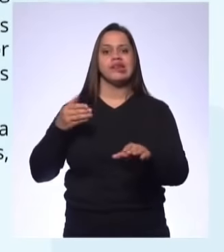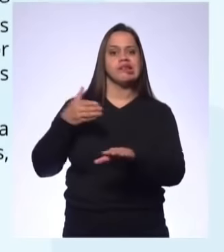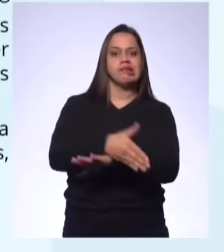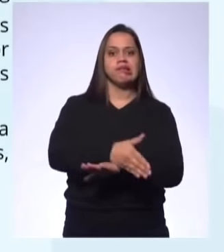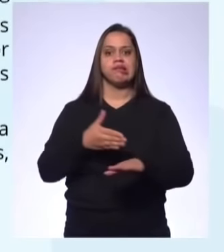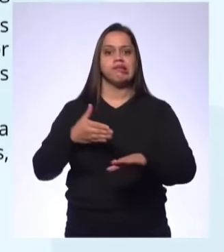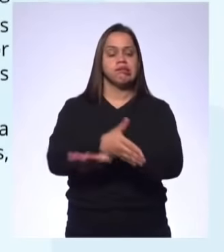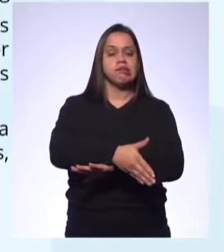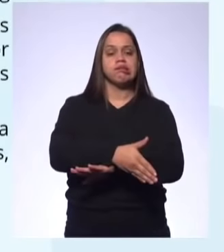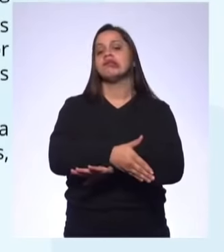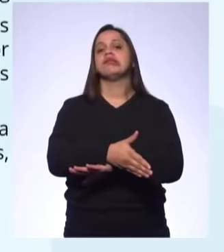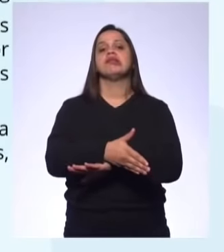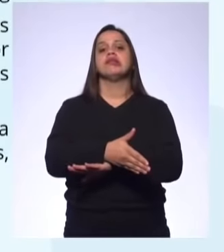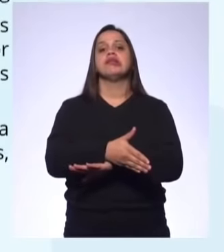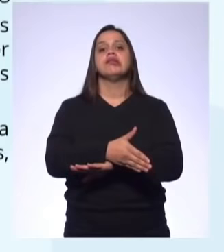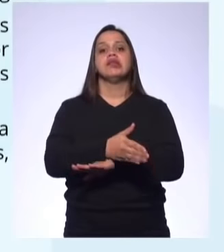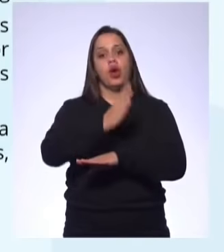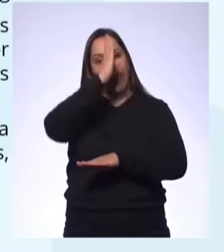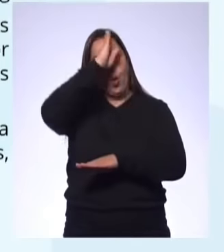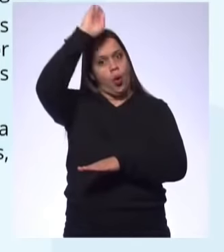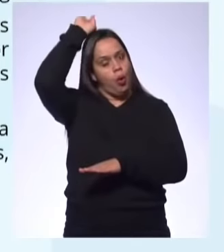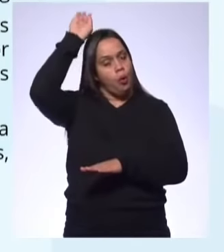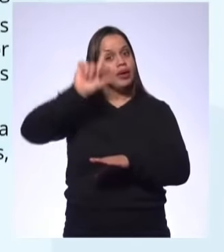após terem as suas terras